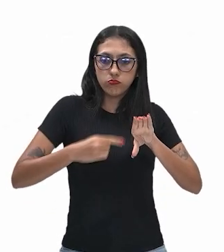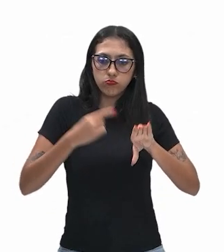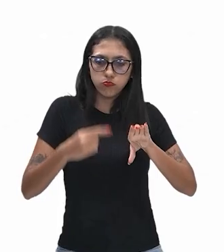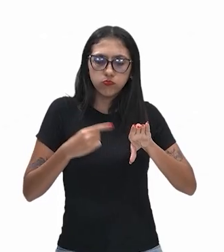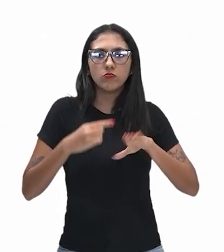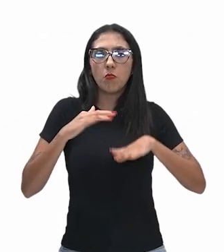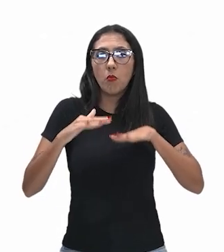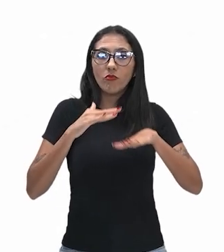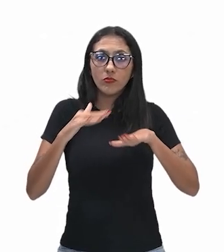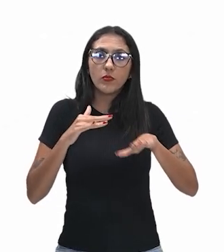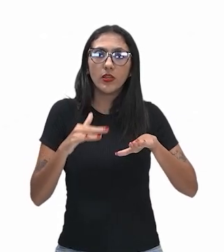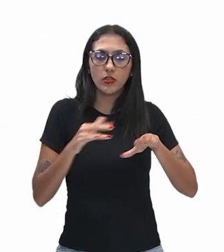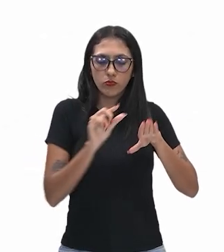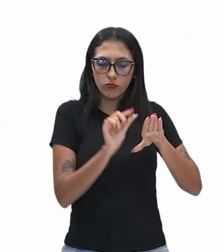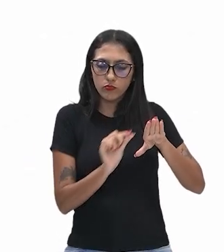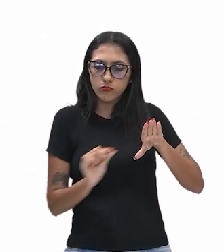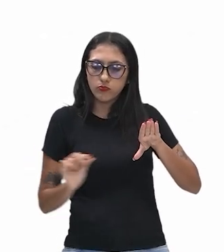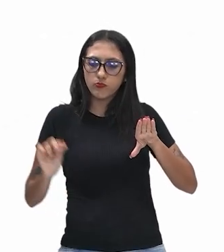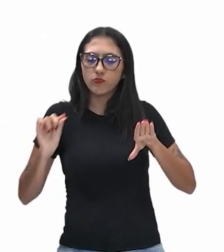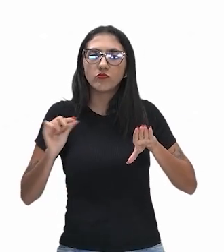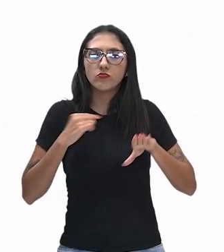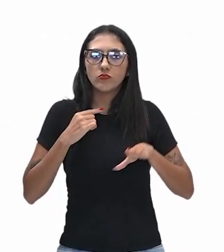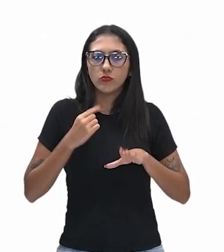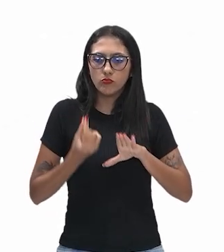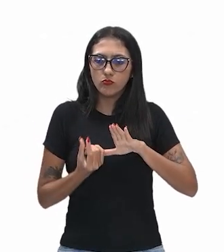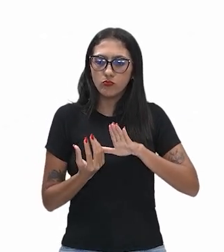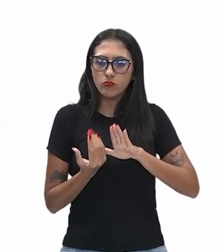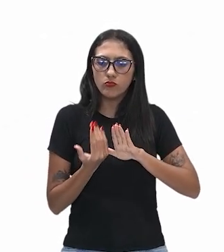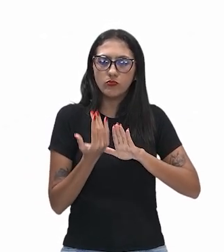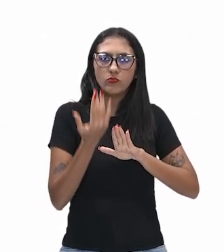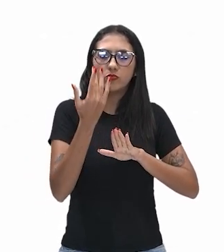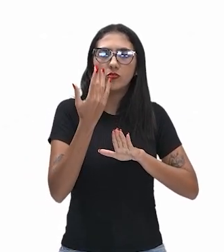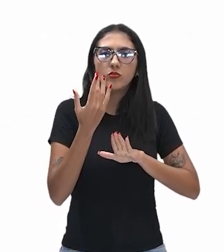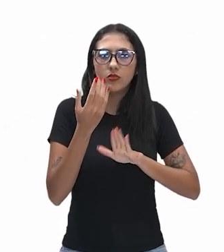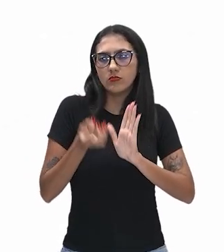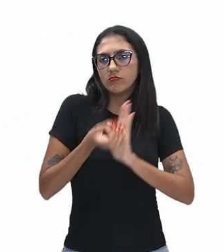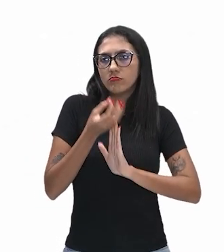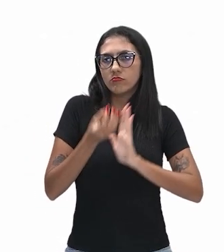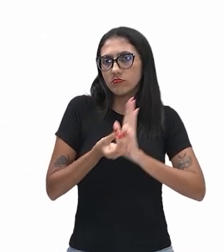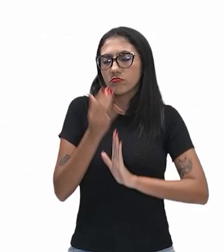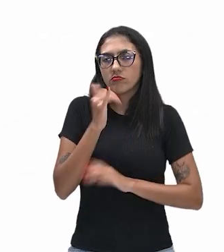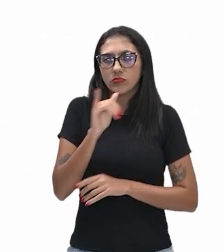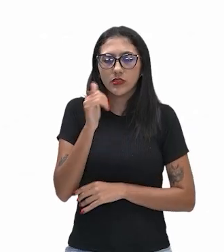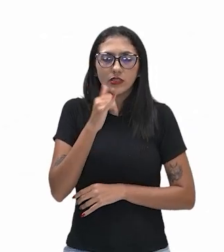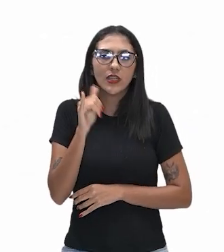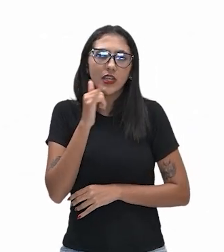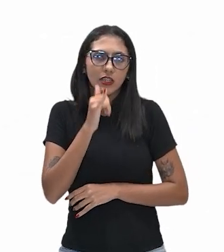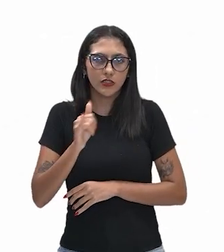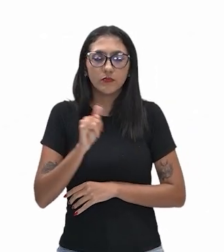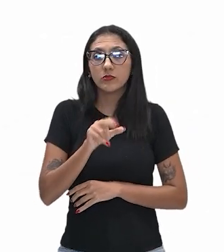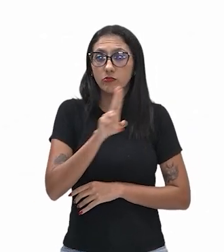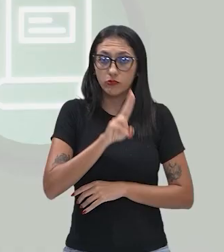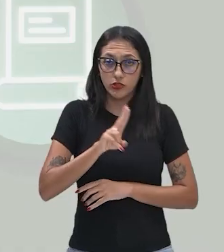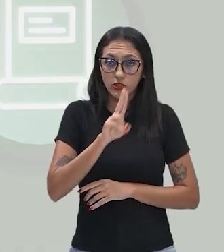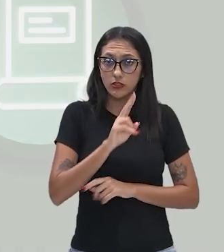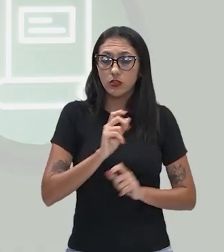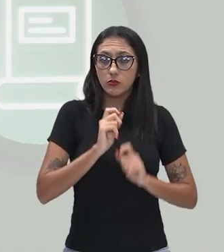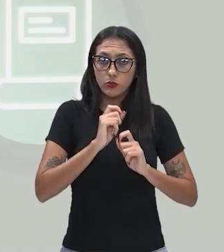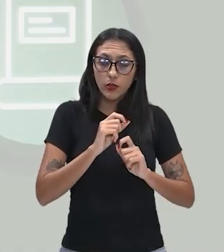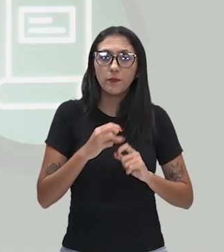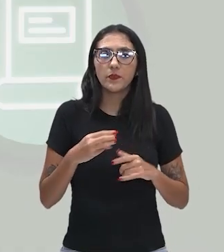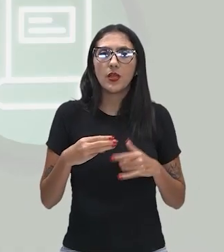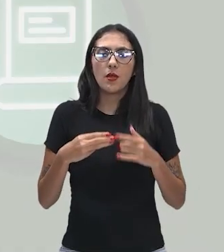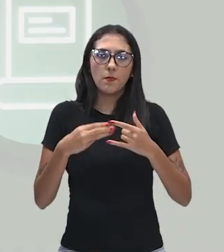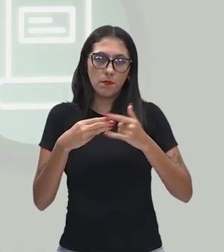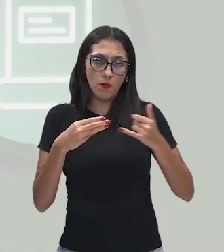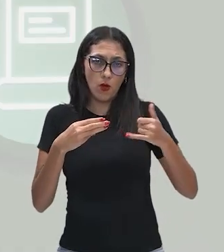energia elétrica, que nós vamos chamar aí de geração de energia elétrica através da energia nuclear. Beleza,